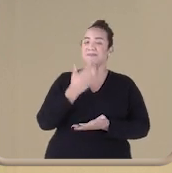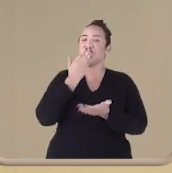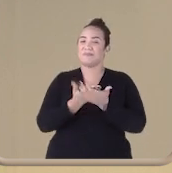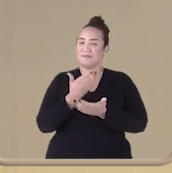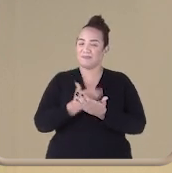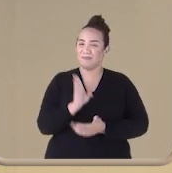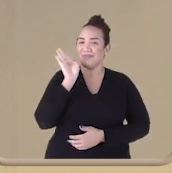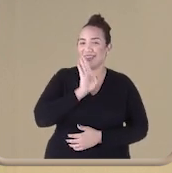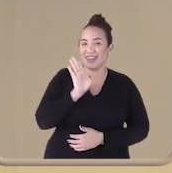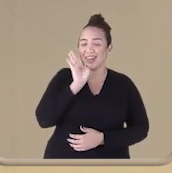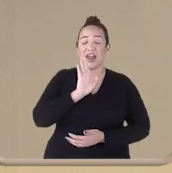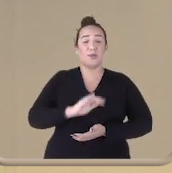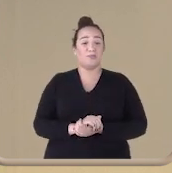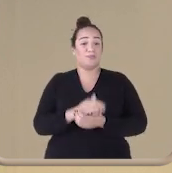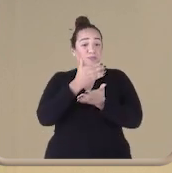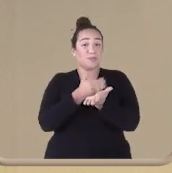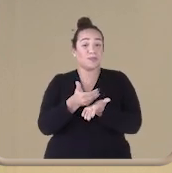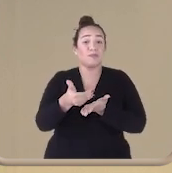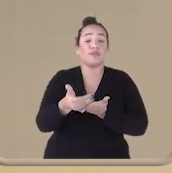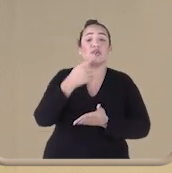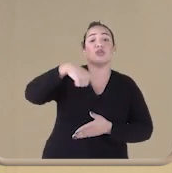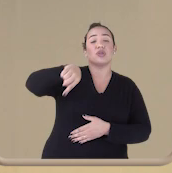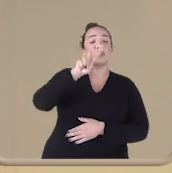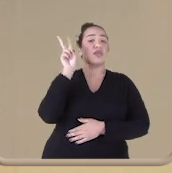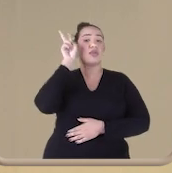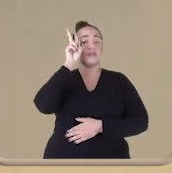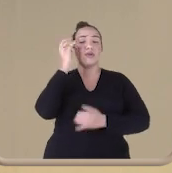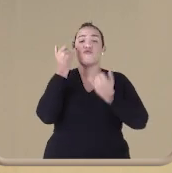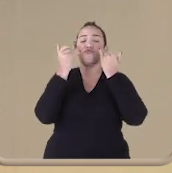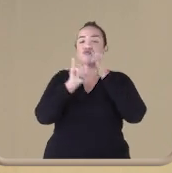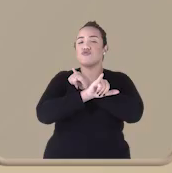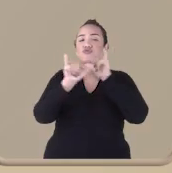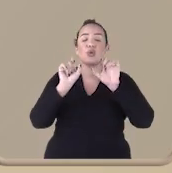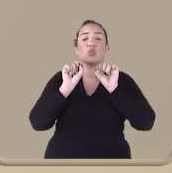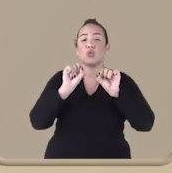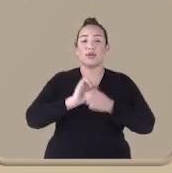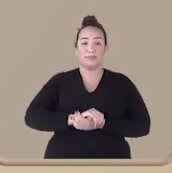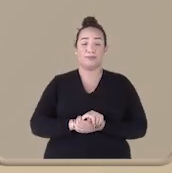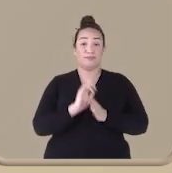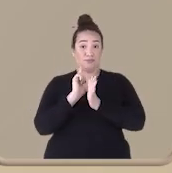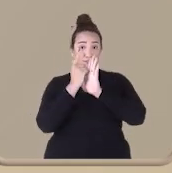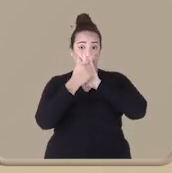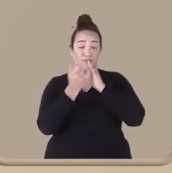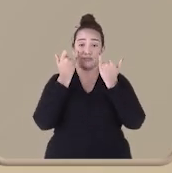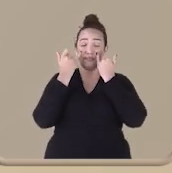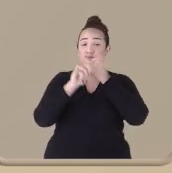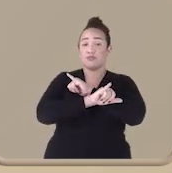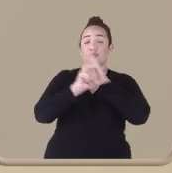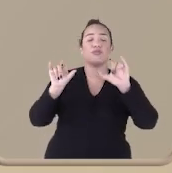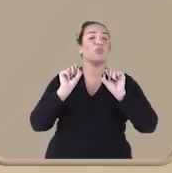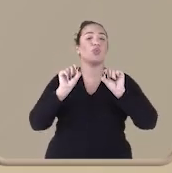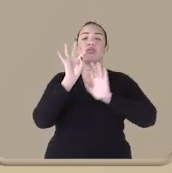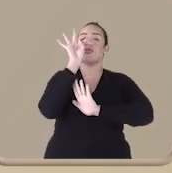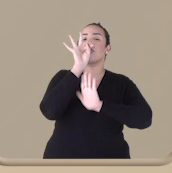vai ser uma aula muito divertida. E para começar, vamos relembrar o que é uma notícia. O gênero notícia pode ser entendido como